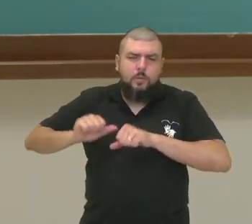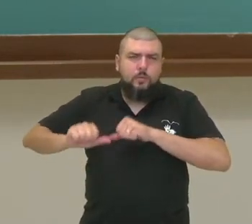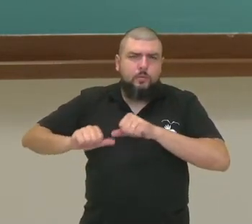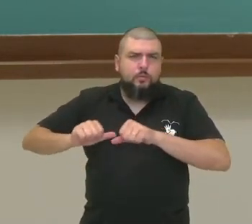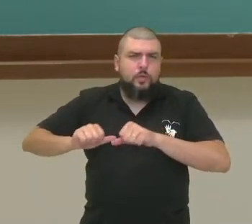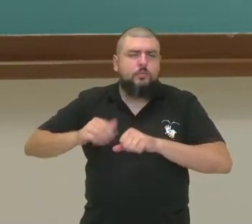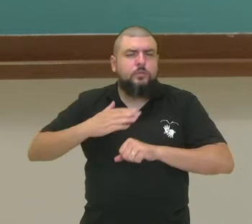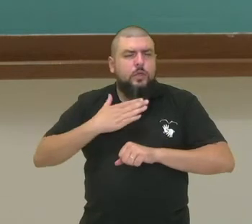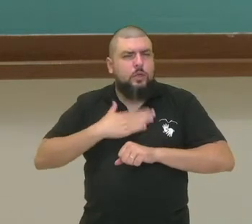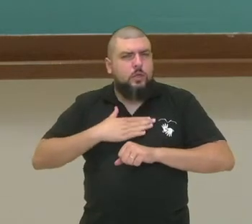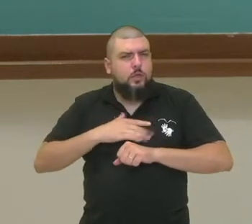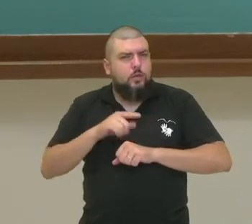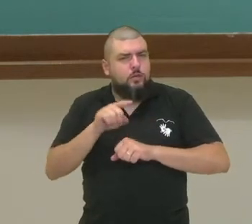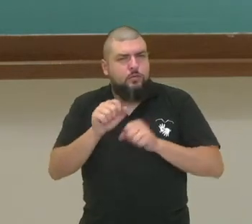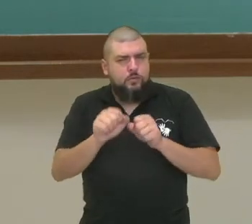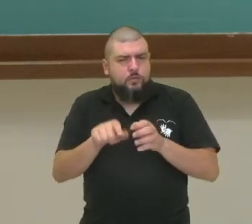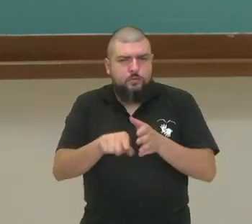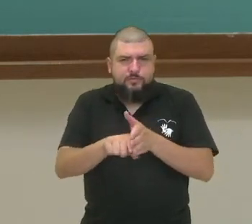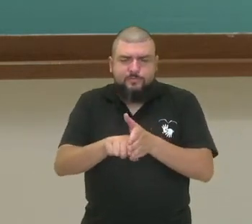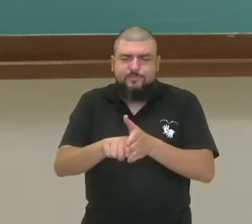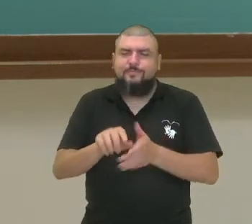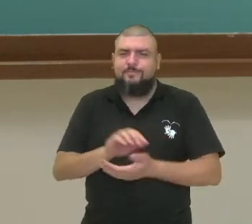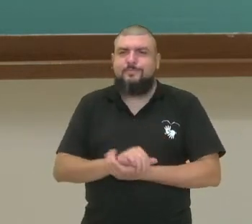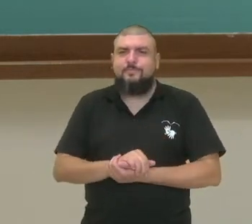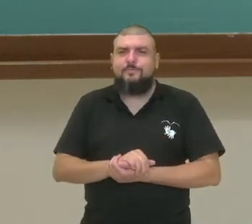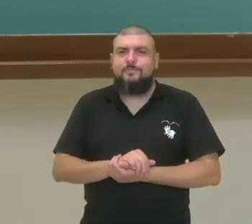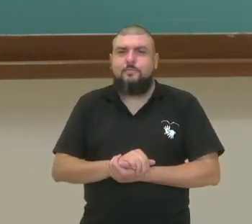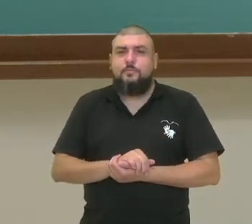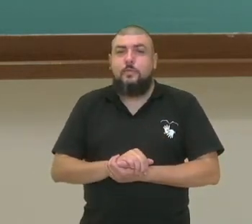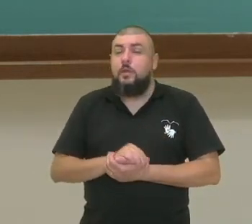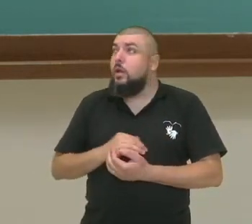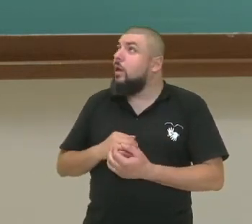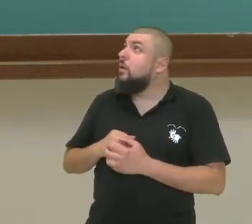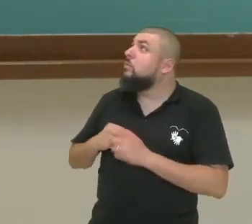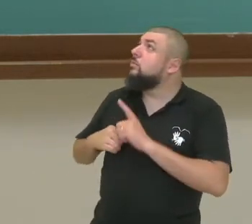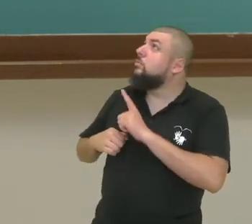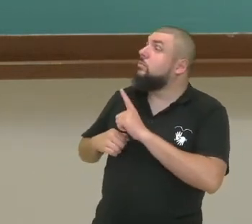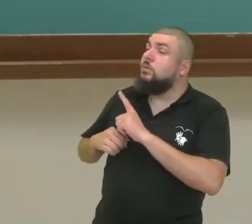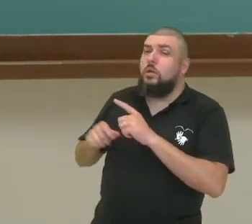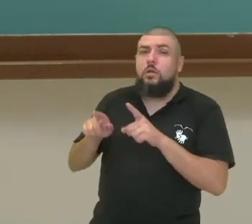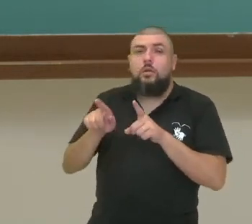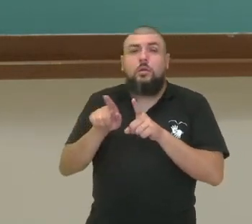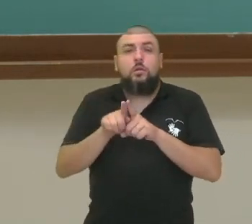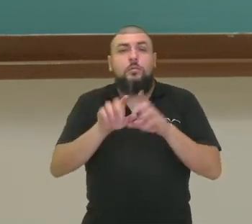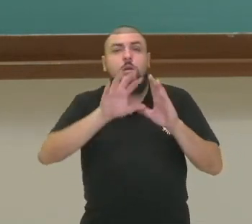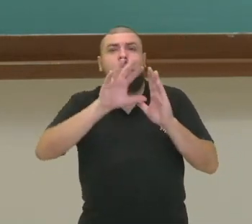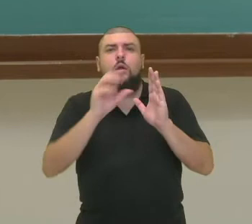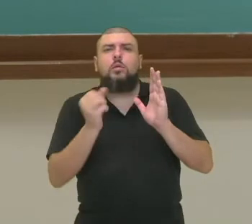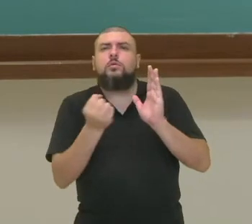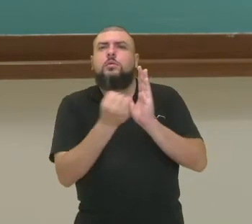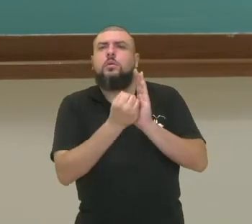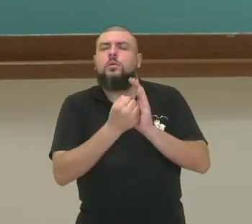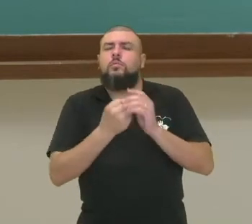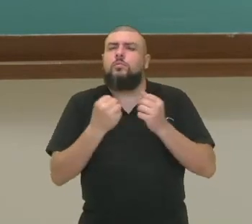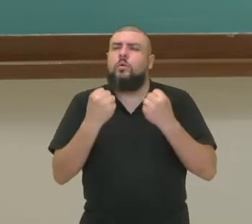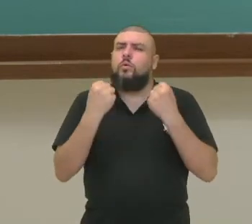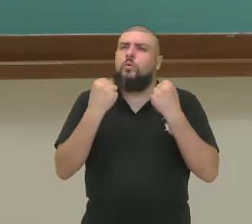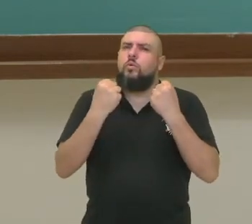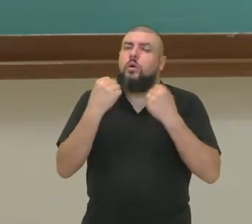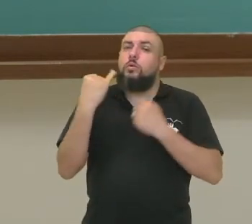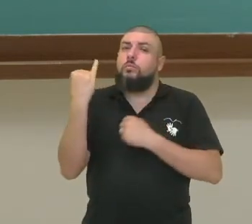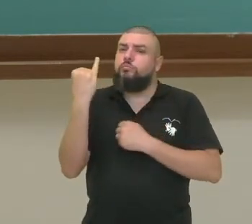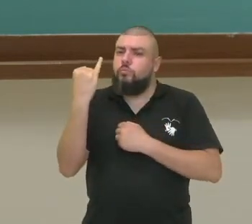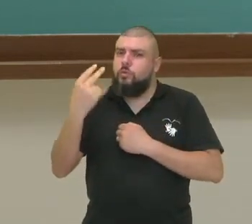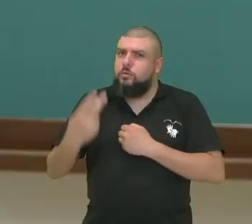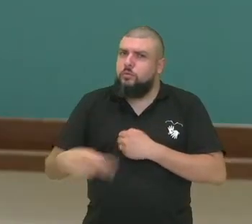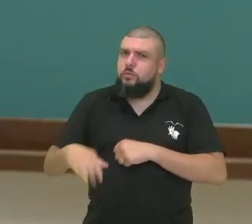pouco mais sobre isso. Então o brasão, ele traz também símbolos muito fortes e importantes do estado. Vamos ver que